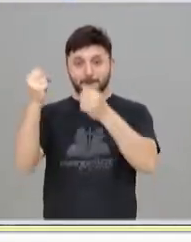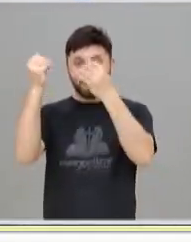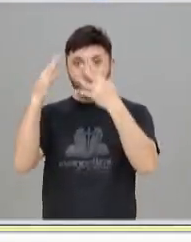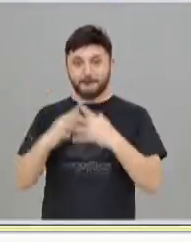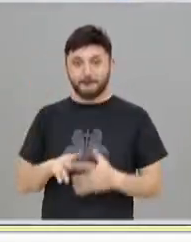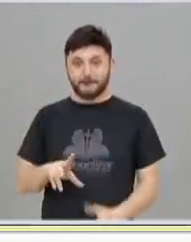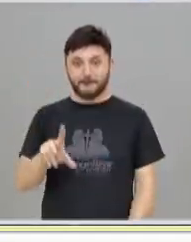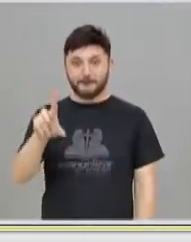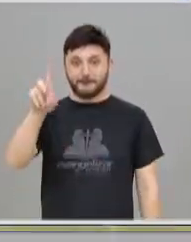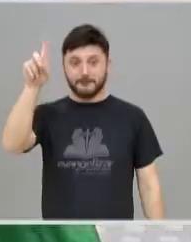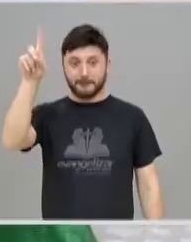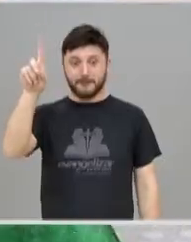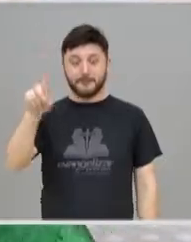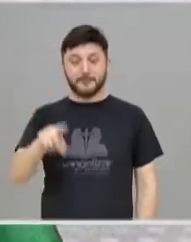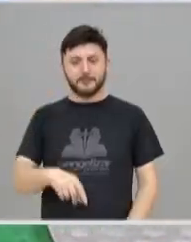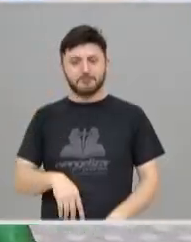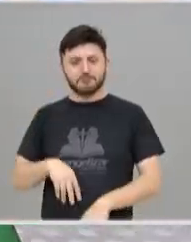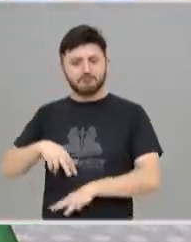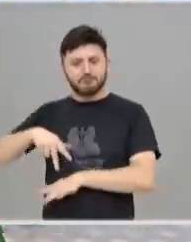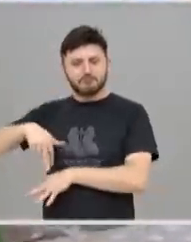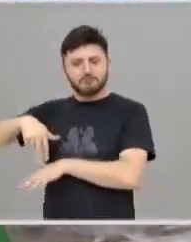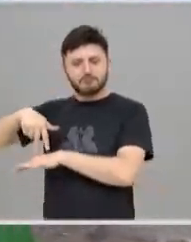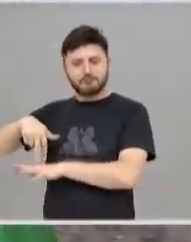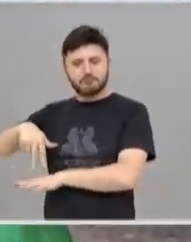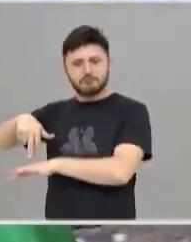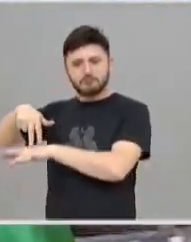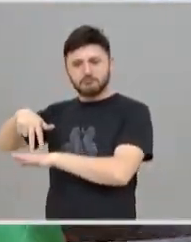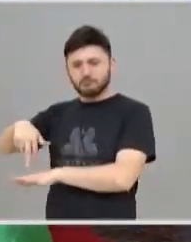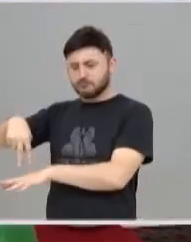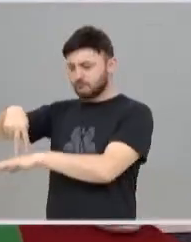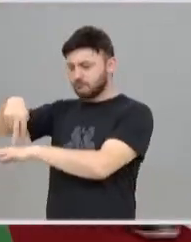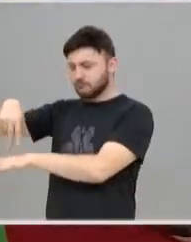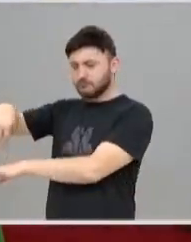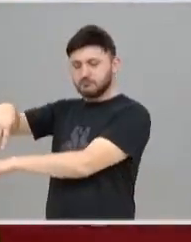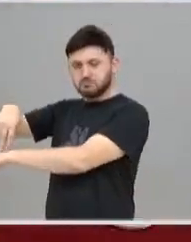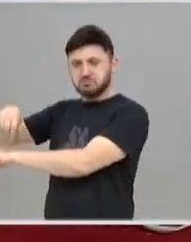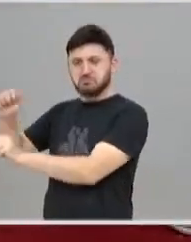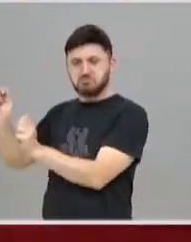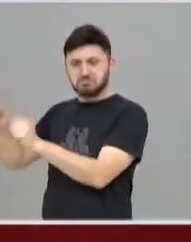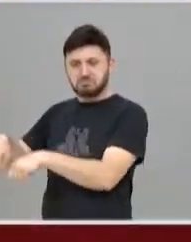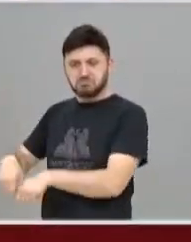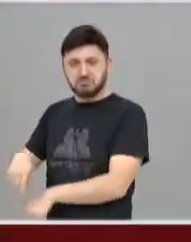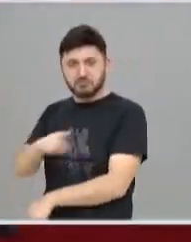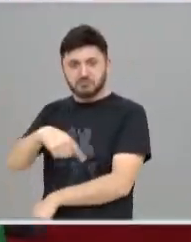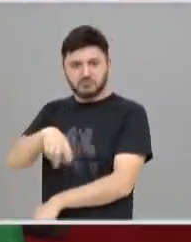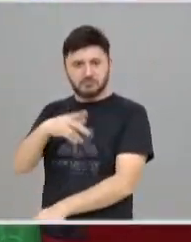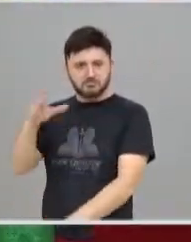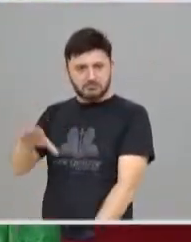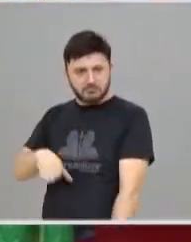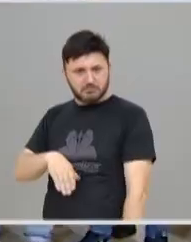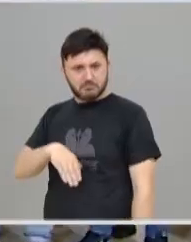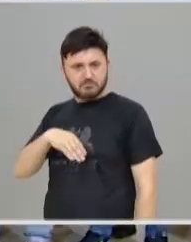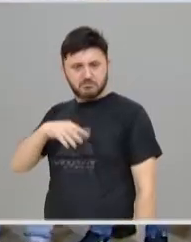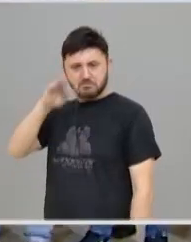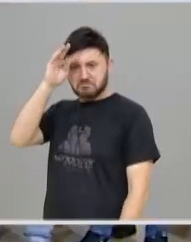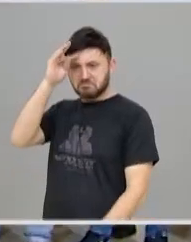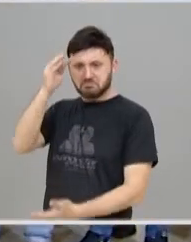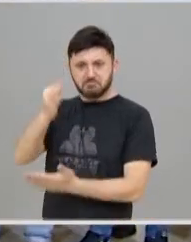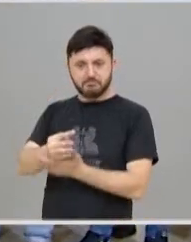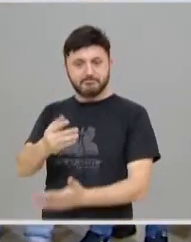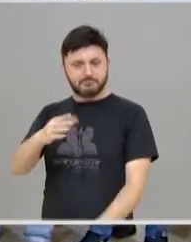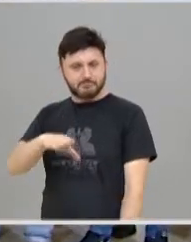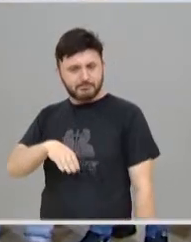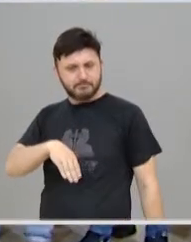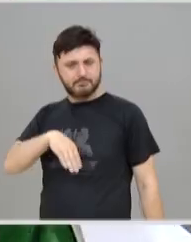Deus de andar sobre as águas. Que você pode ir